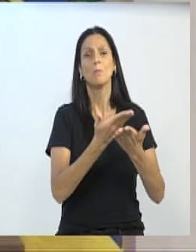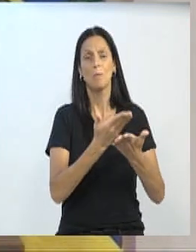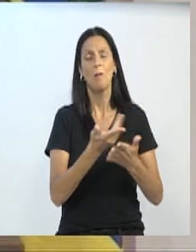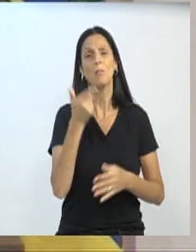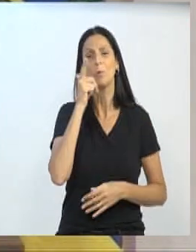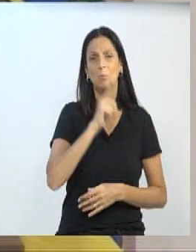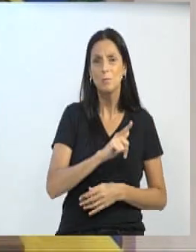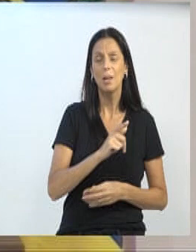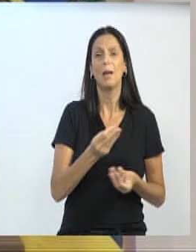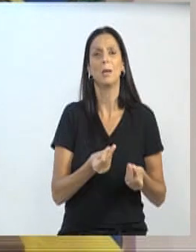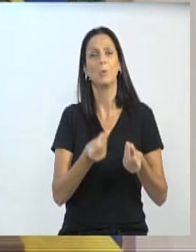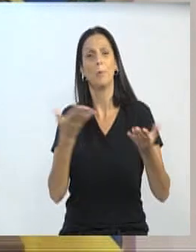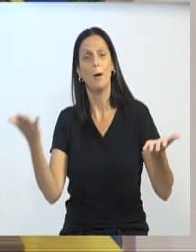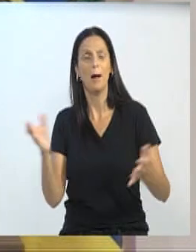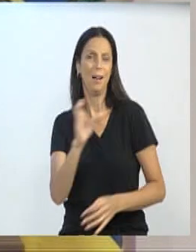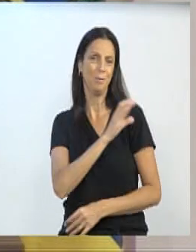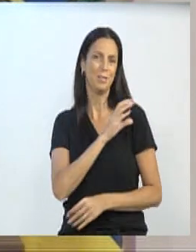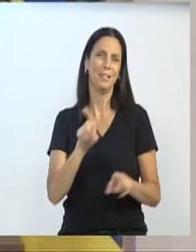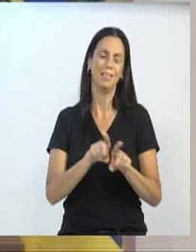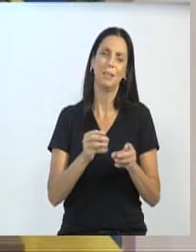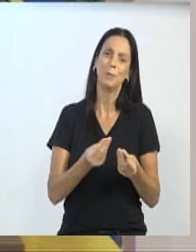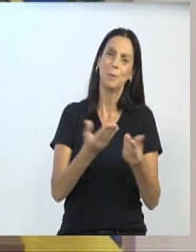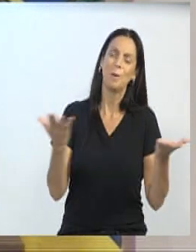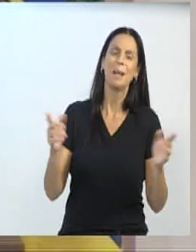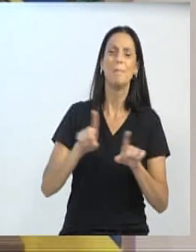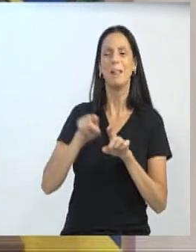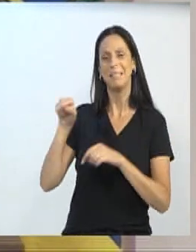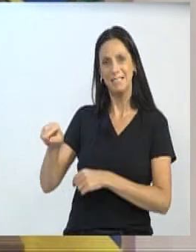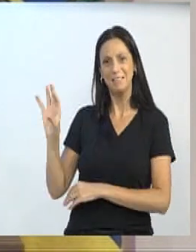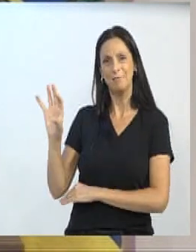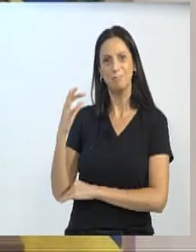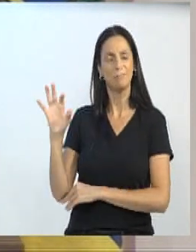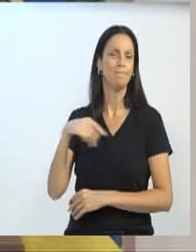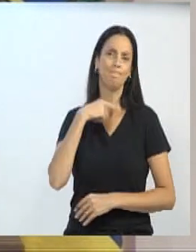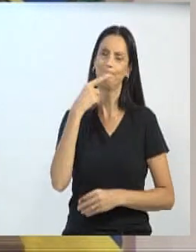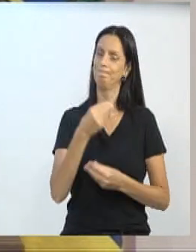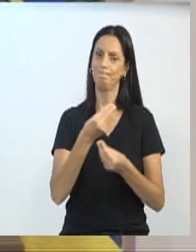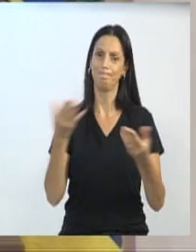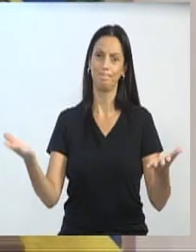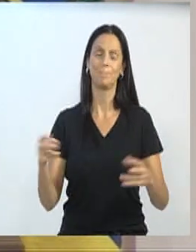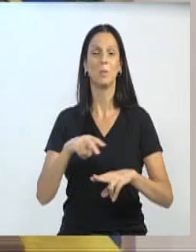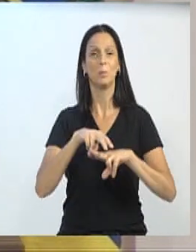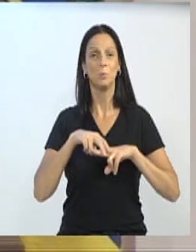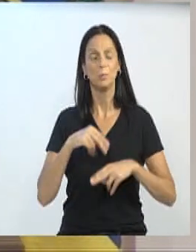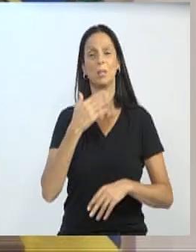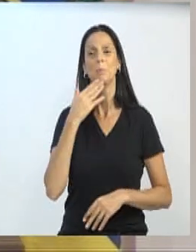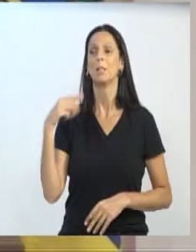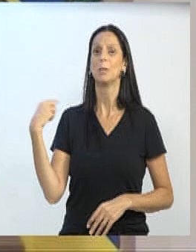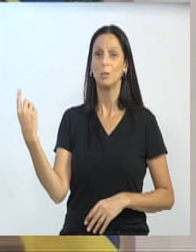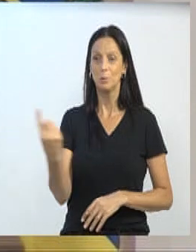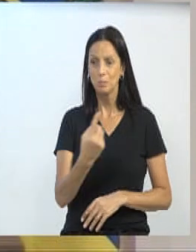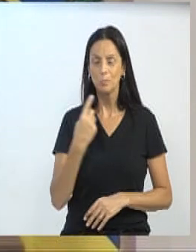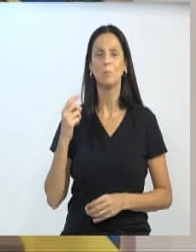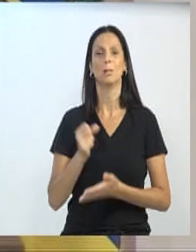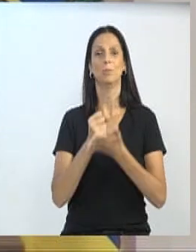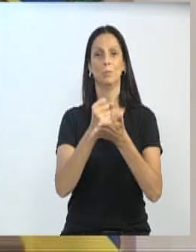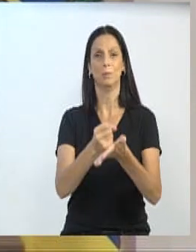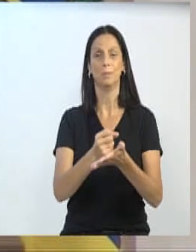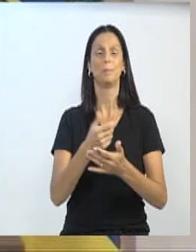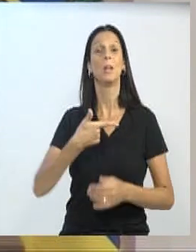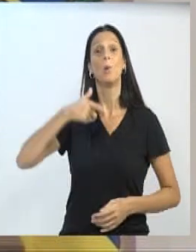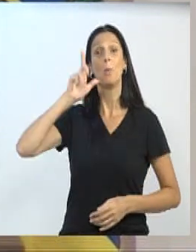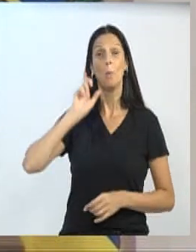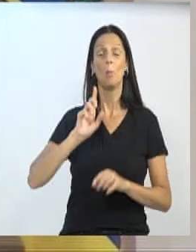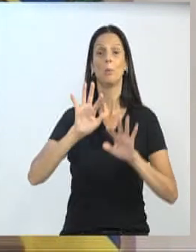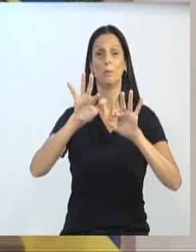vai fazer uma doação Mais especificamente essa situação aqui não então Gostaria que todos no final da noite de ontem